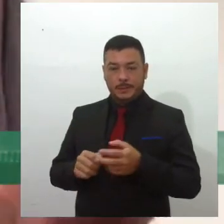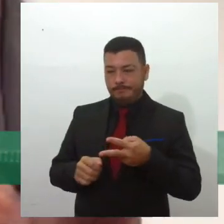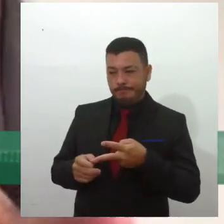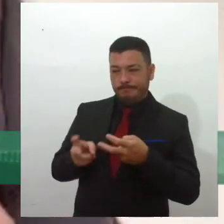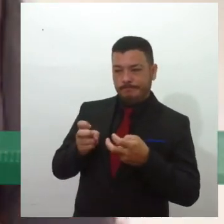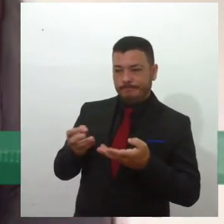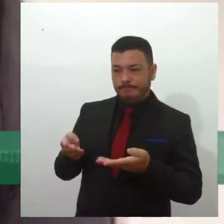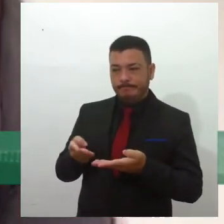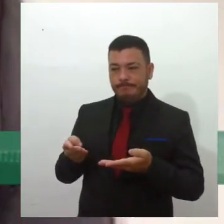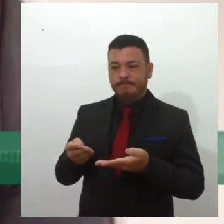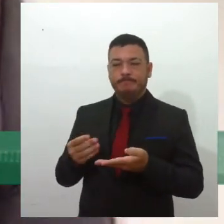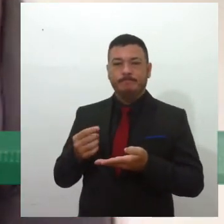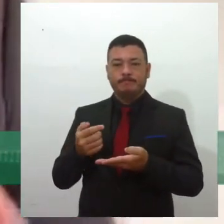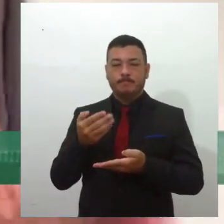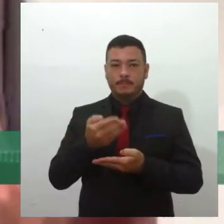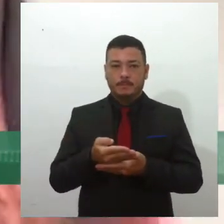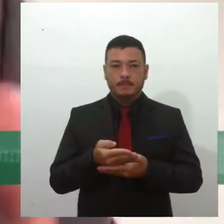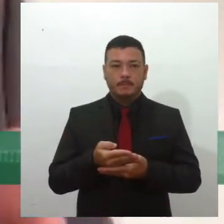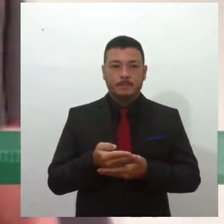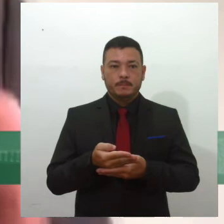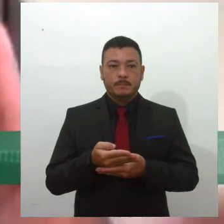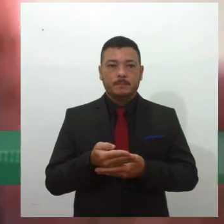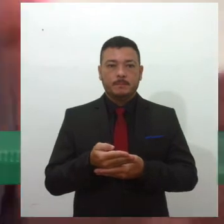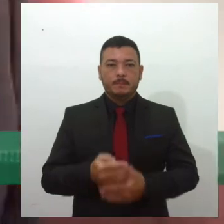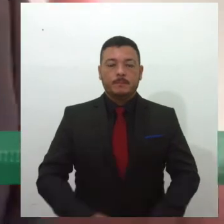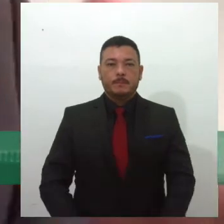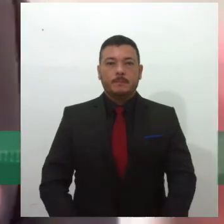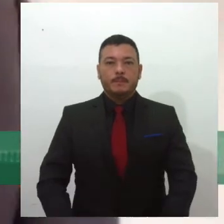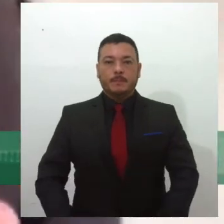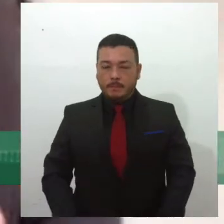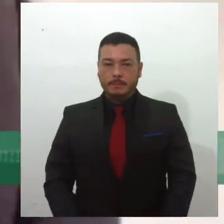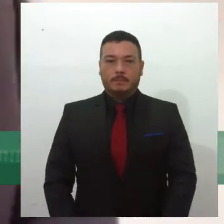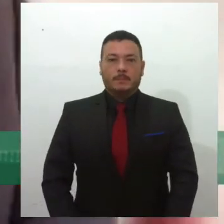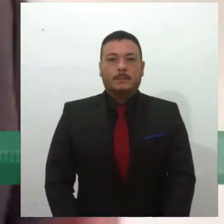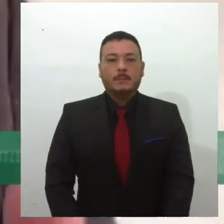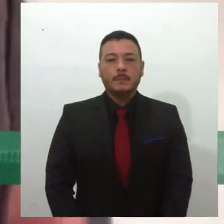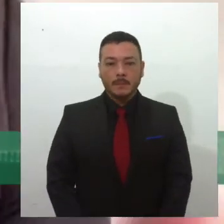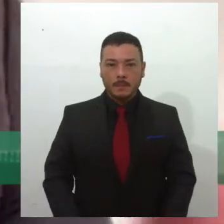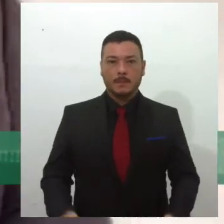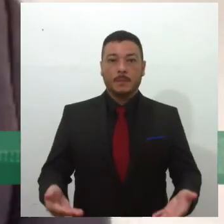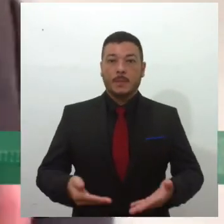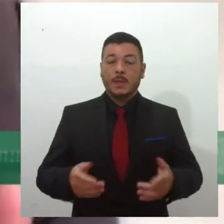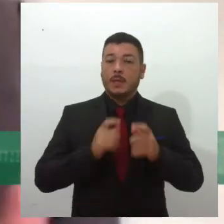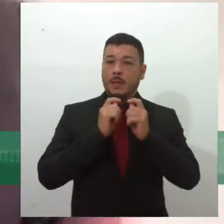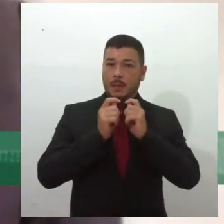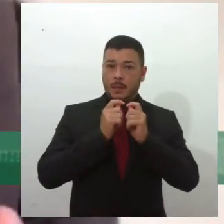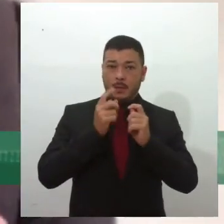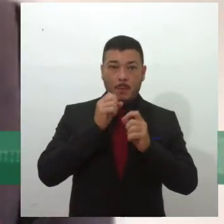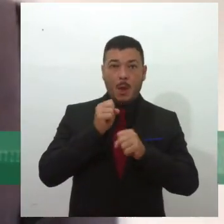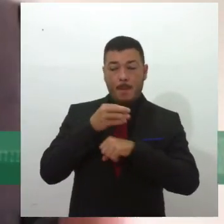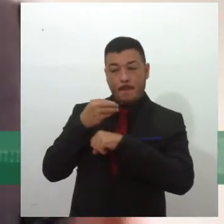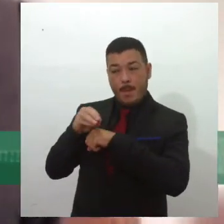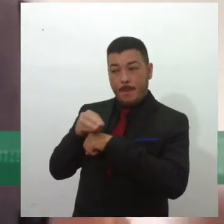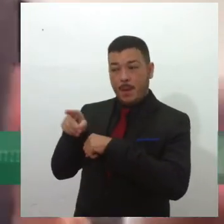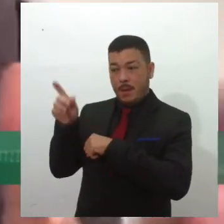agora essa entrevista, esse projeto de lei, eles podem levar essa informação